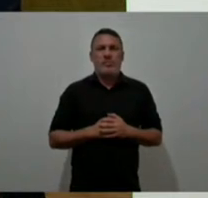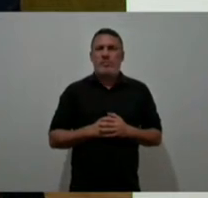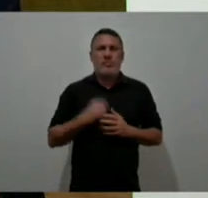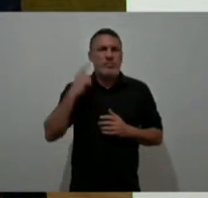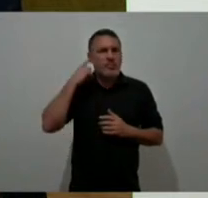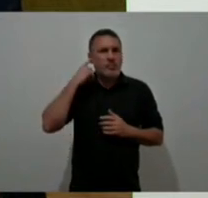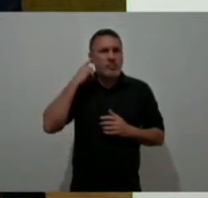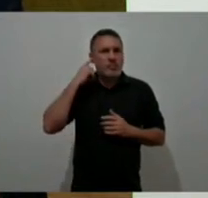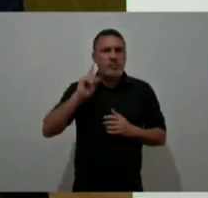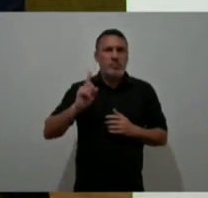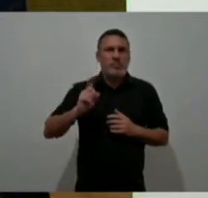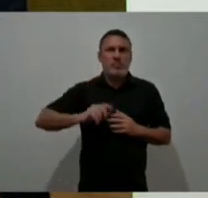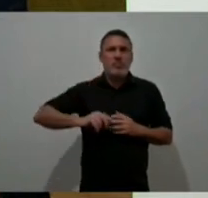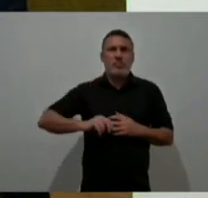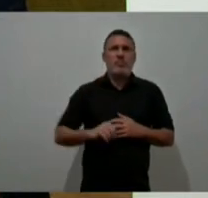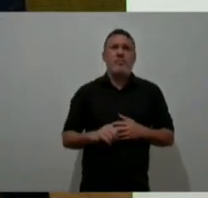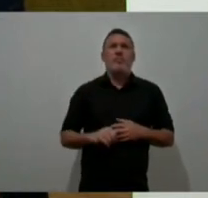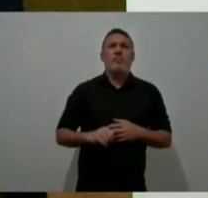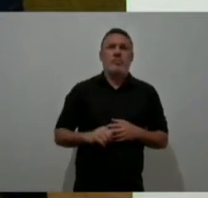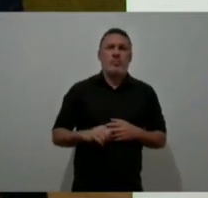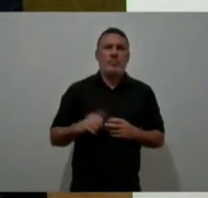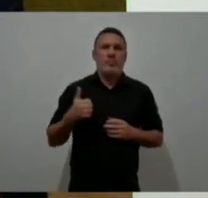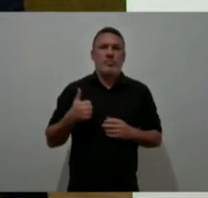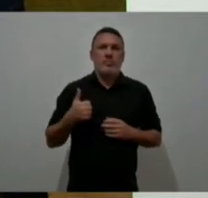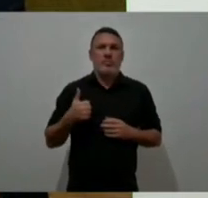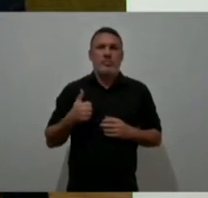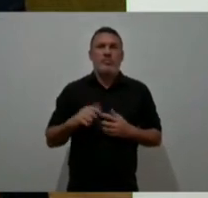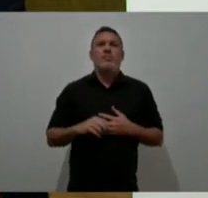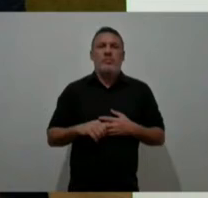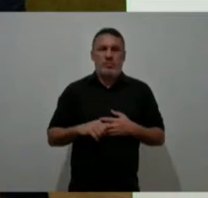Ministro, seu áudio. Seu áudio, ministro.